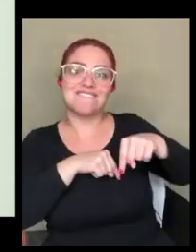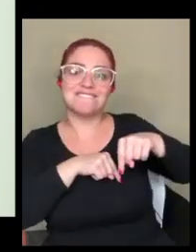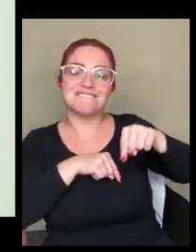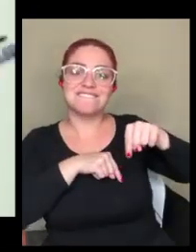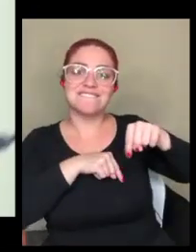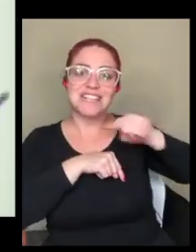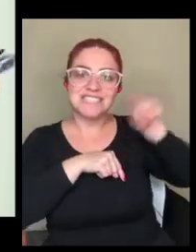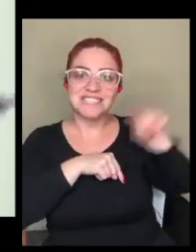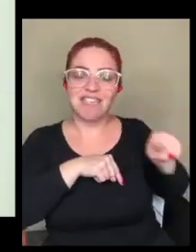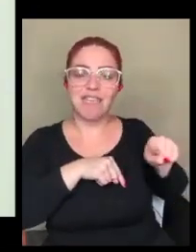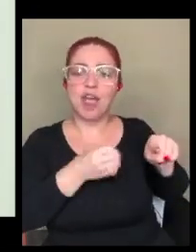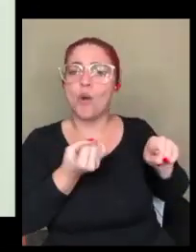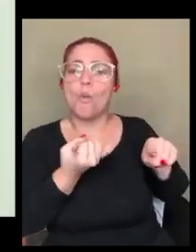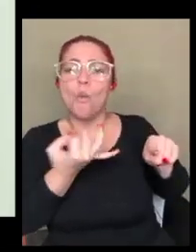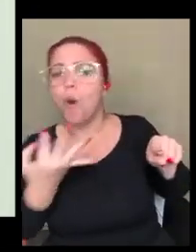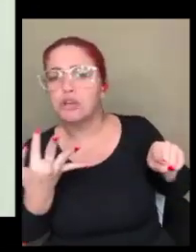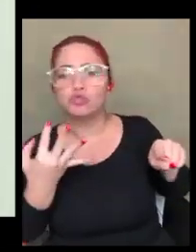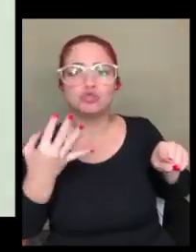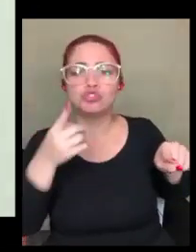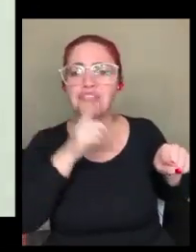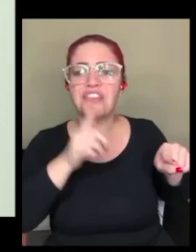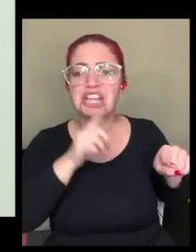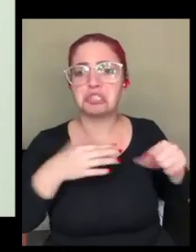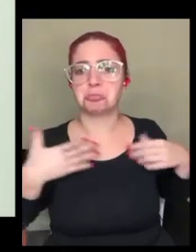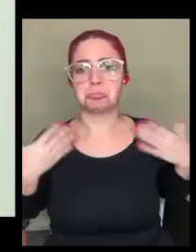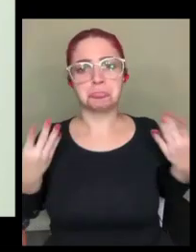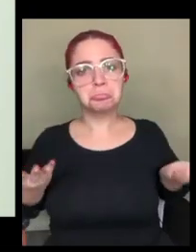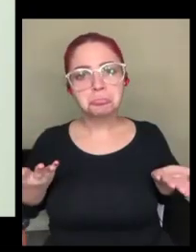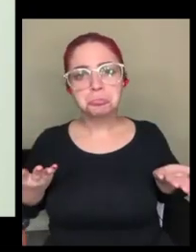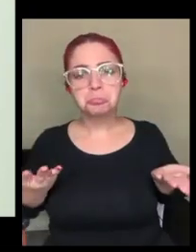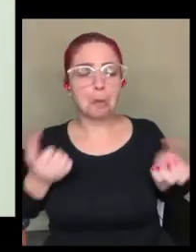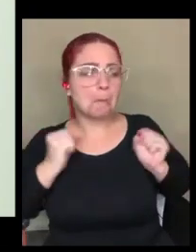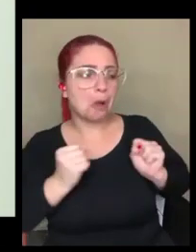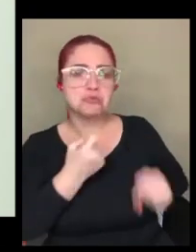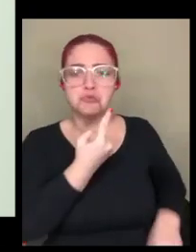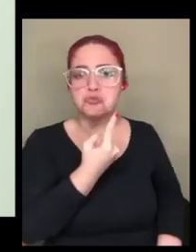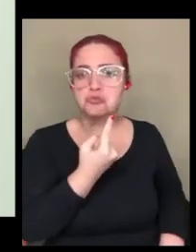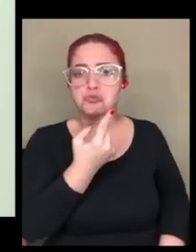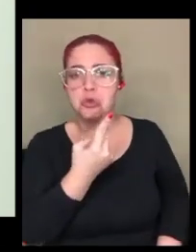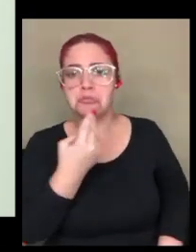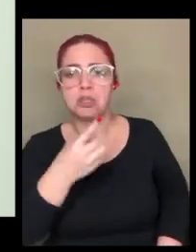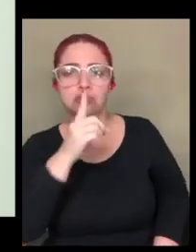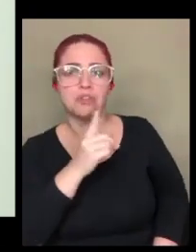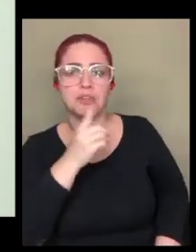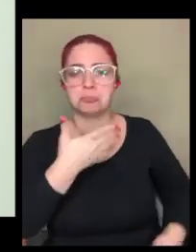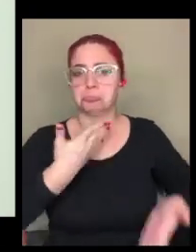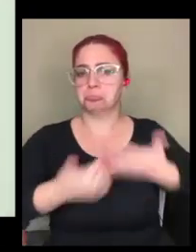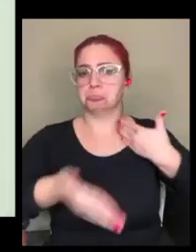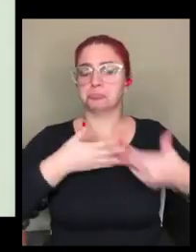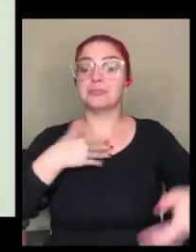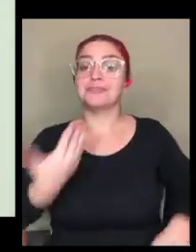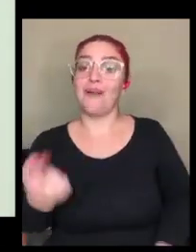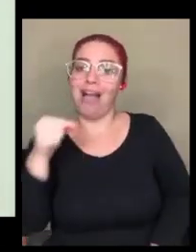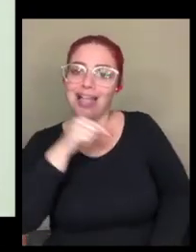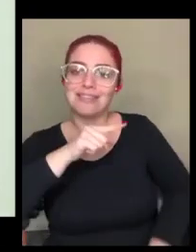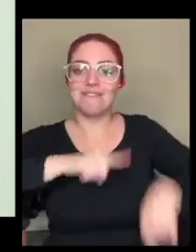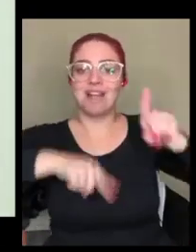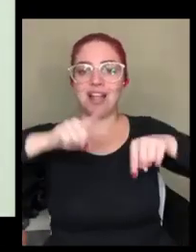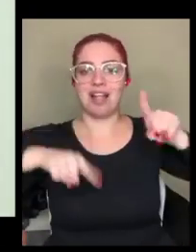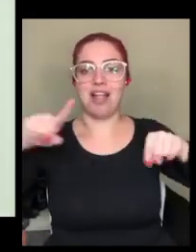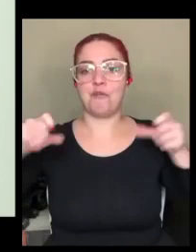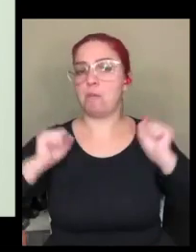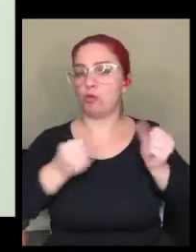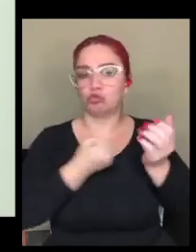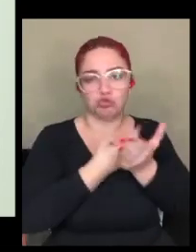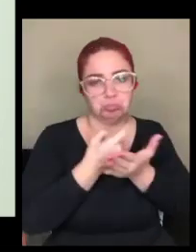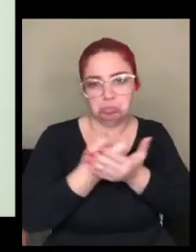representa a quantidade de sorvetes que ele comprou. Ele comprou Z sorvetes, ou seja, pode ter comprado 1, 2, 3, 4. Então, por isso que ele é